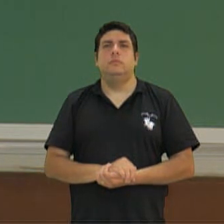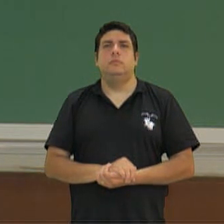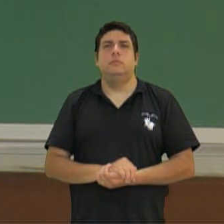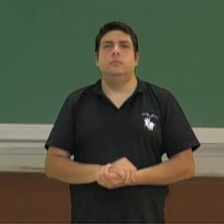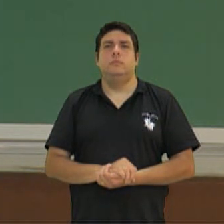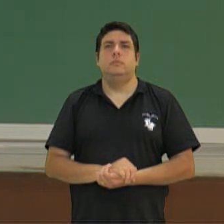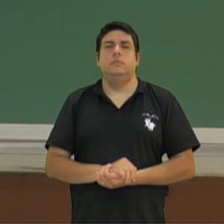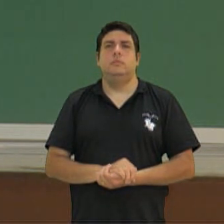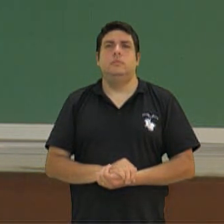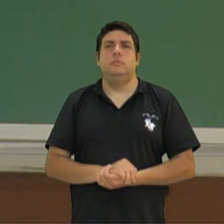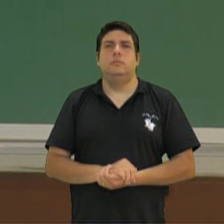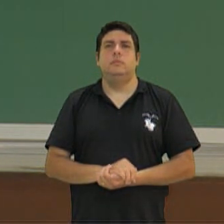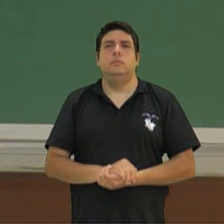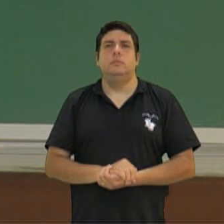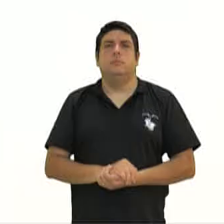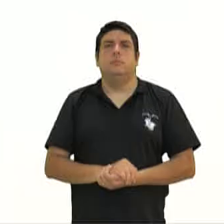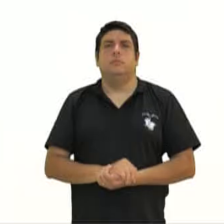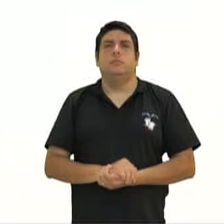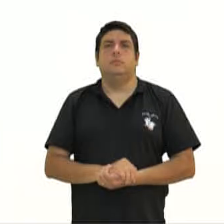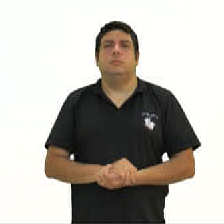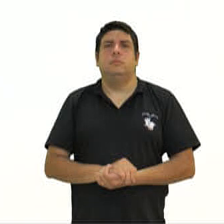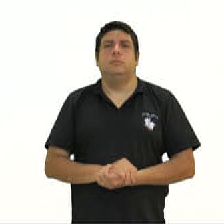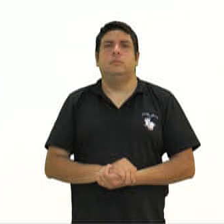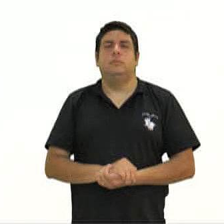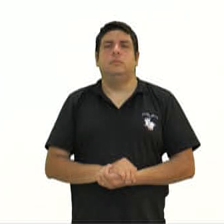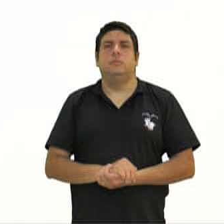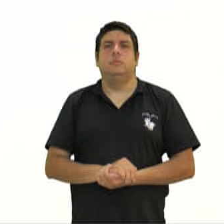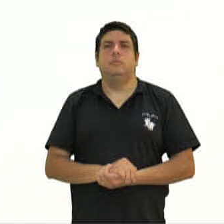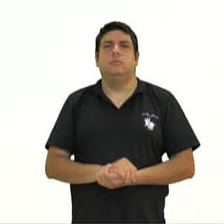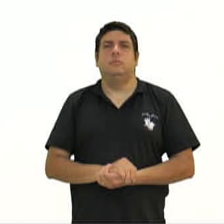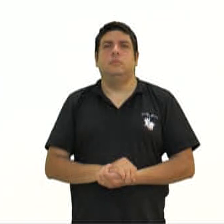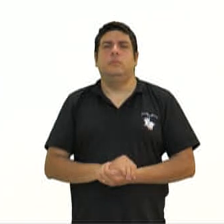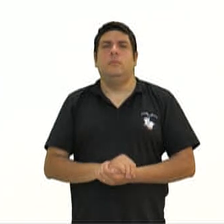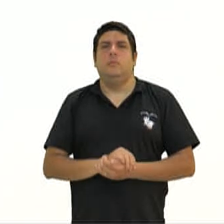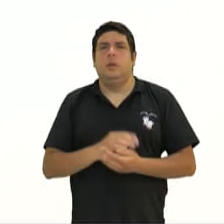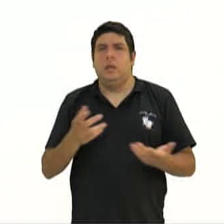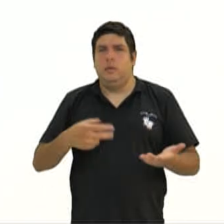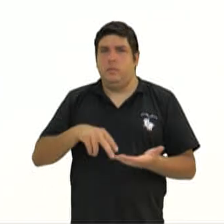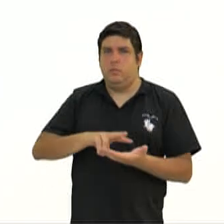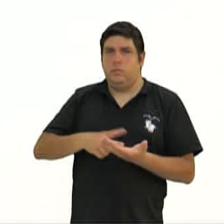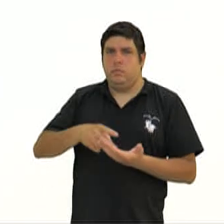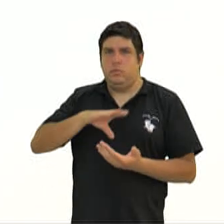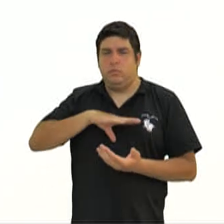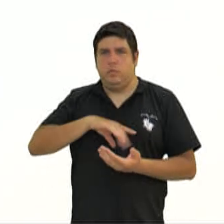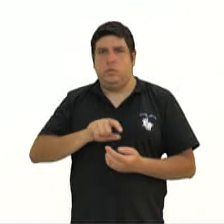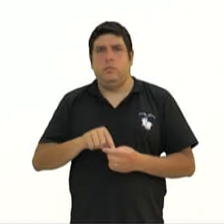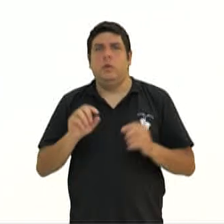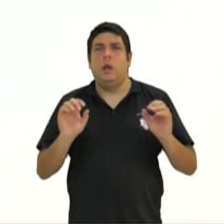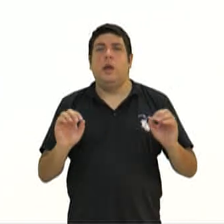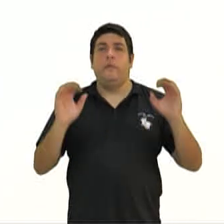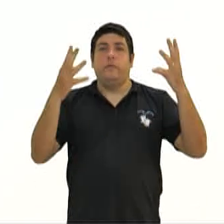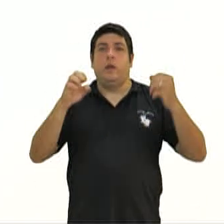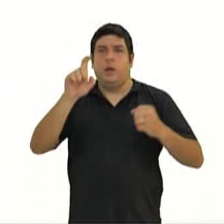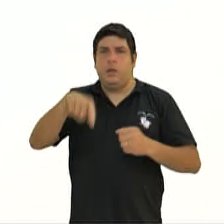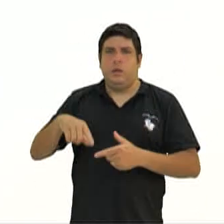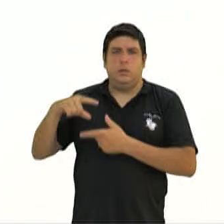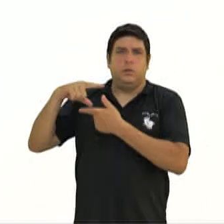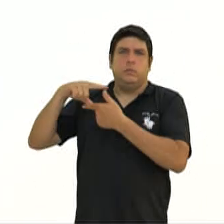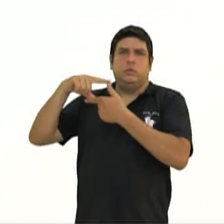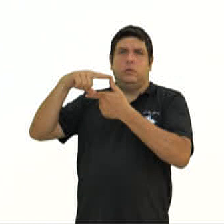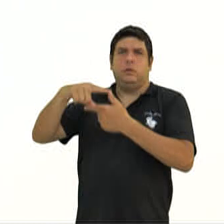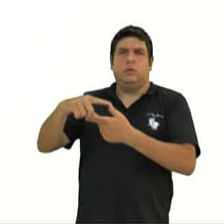is far from meaning any curse. Então aqui ele começa falando que essa celebração é uma tradição dos